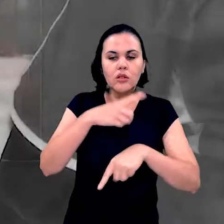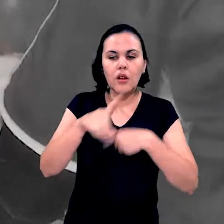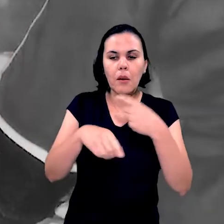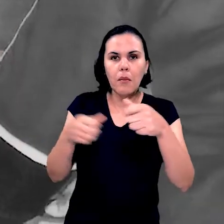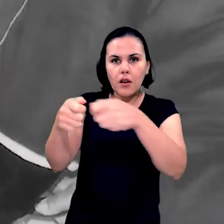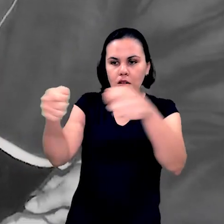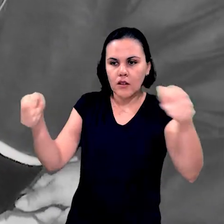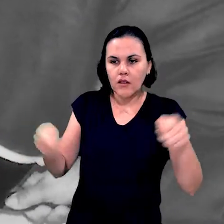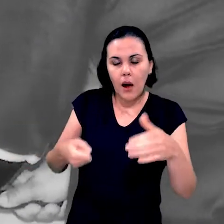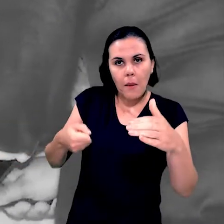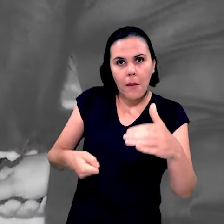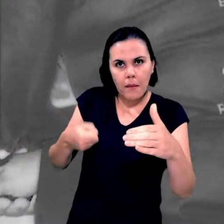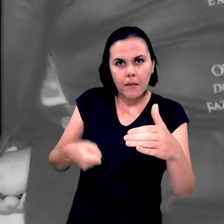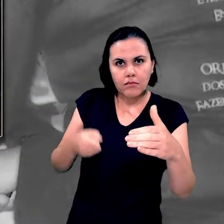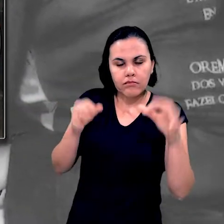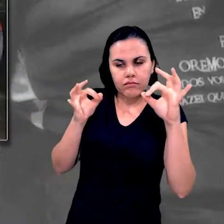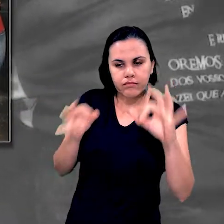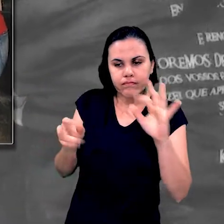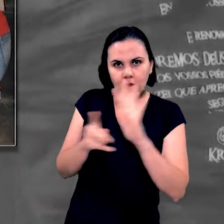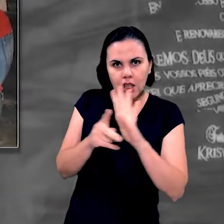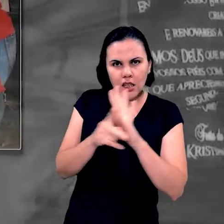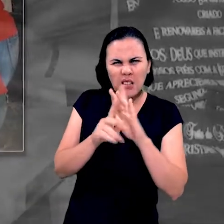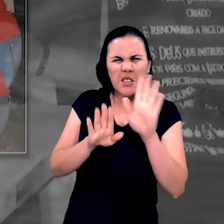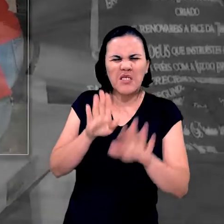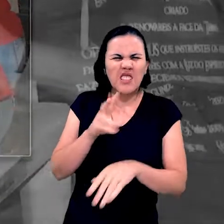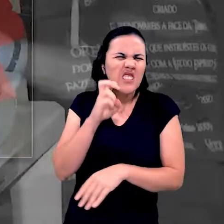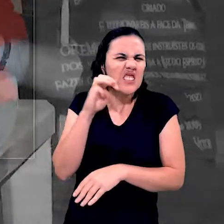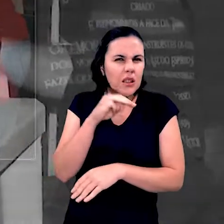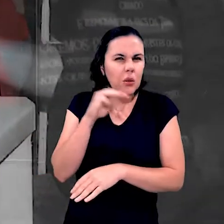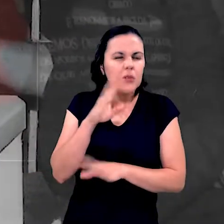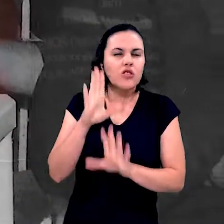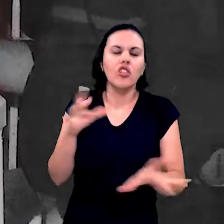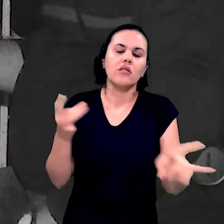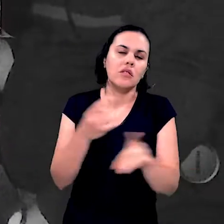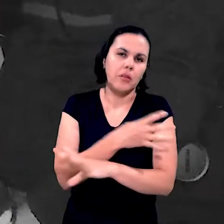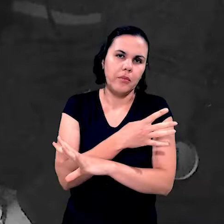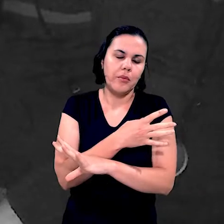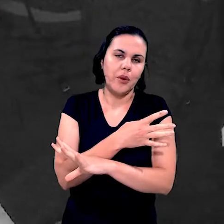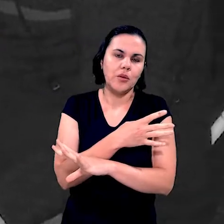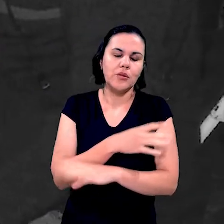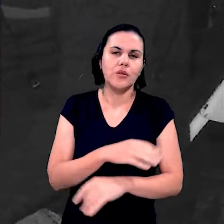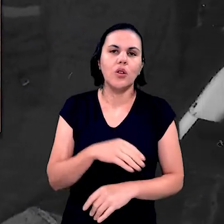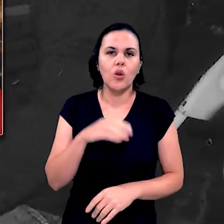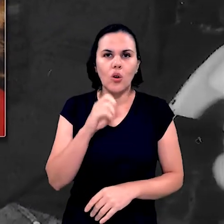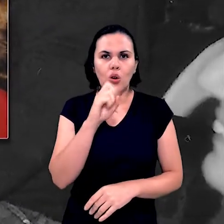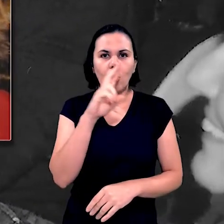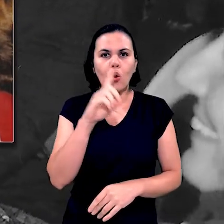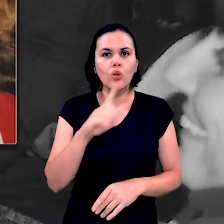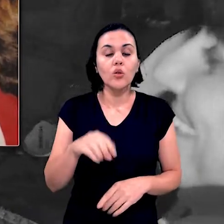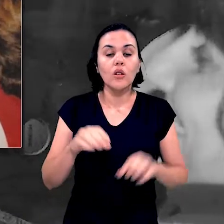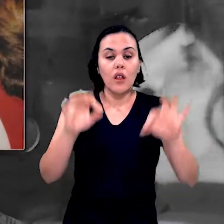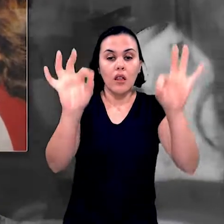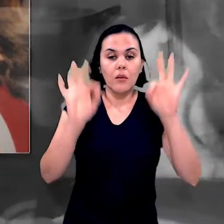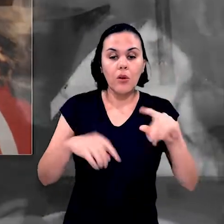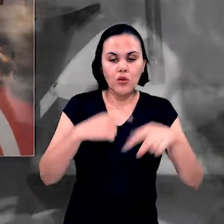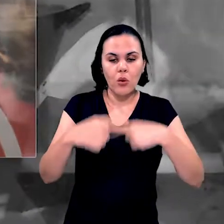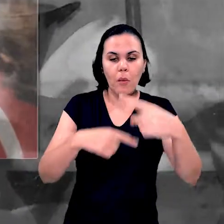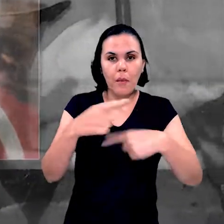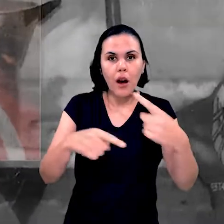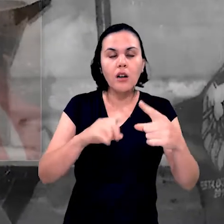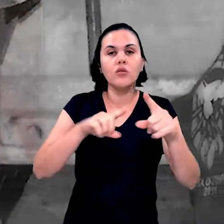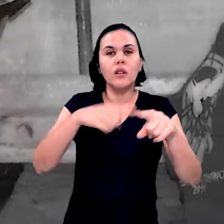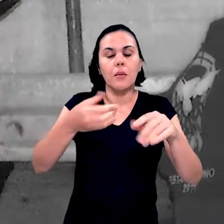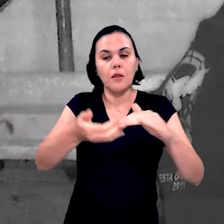tudo, vai para o cuscuzeiro. Mas normalmente uns 5 minutos está cozido, já feito cuscuz, que é enrolado num